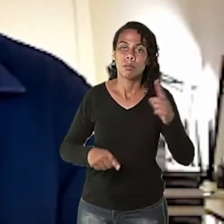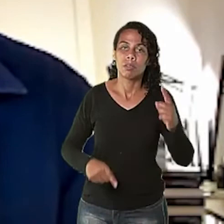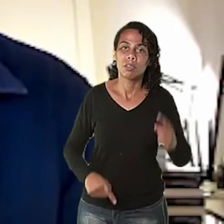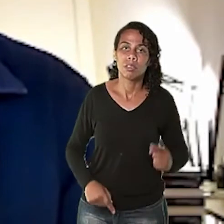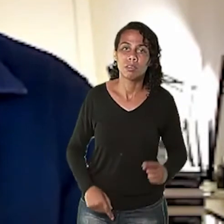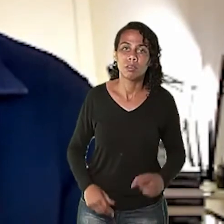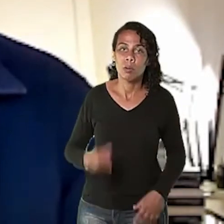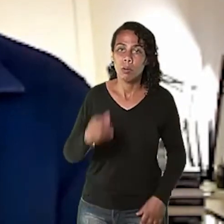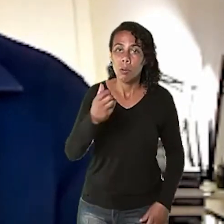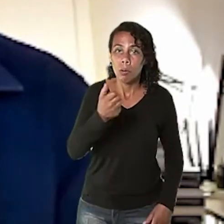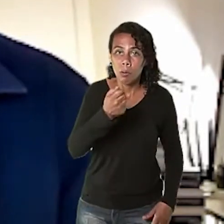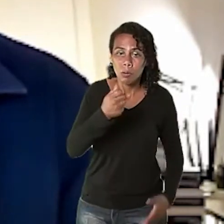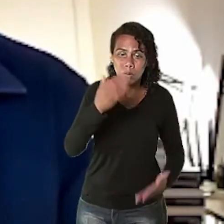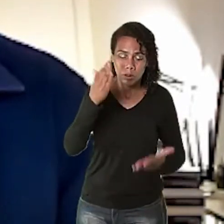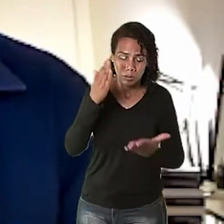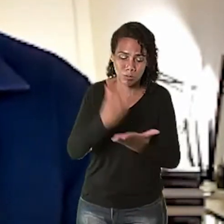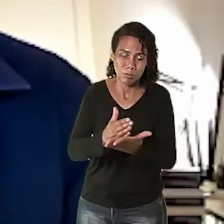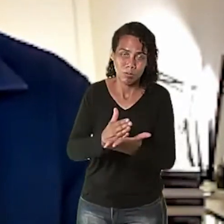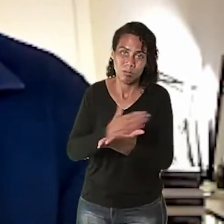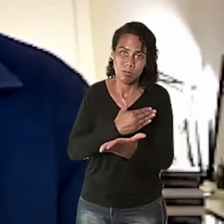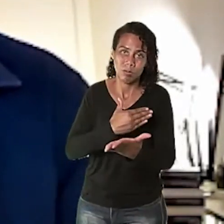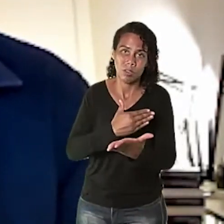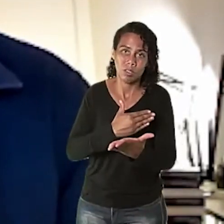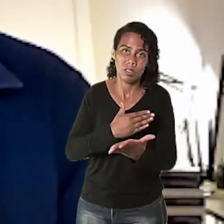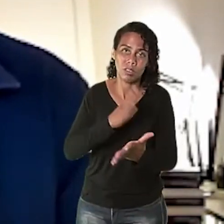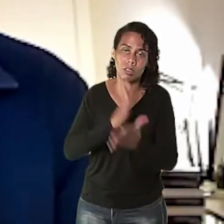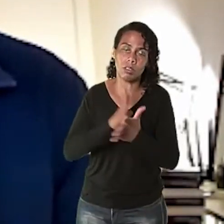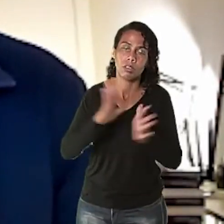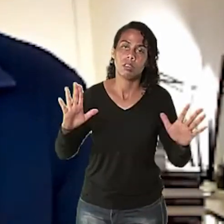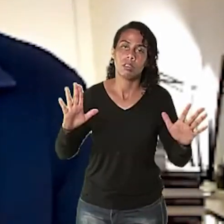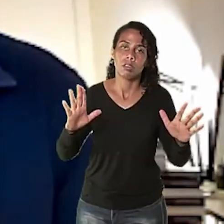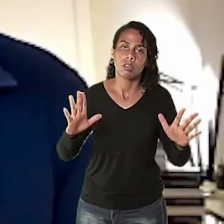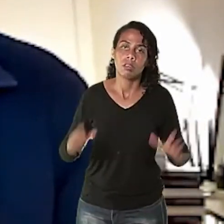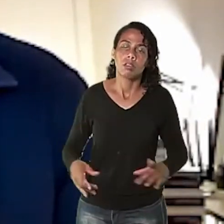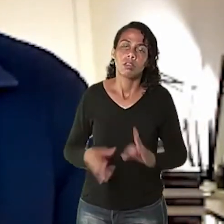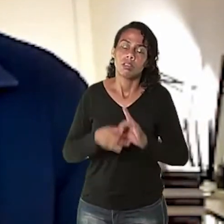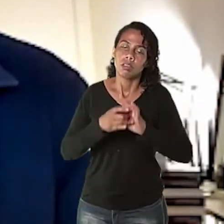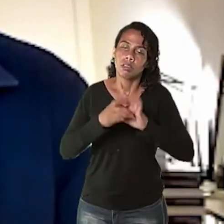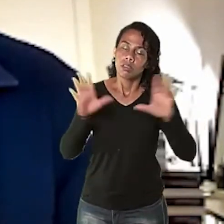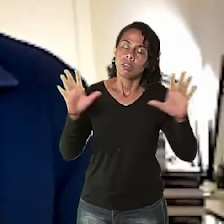ordenamento jurídico brasileiro para perseguir uma pessoa. E